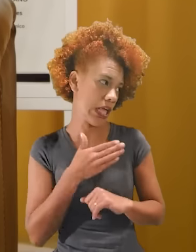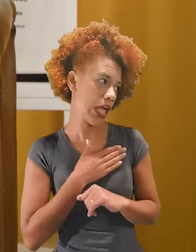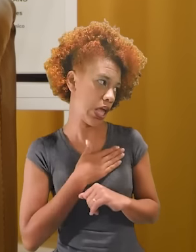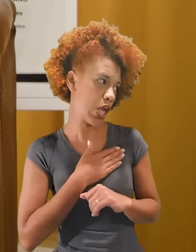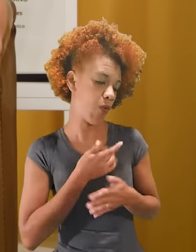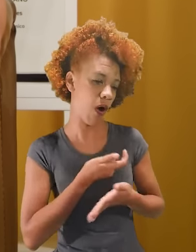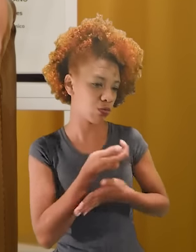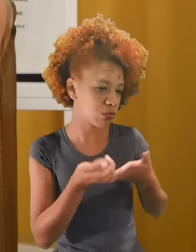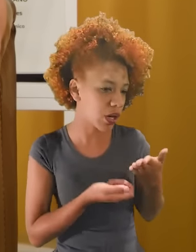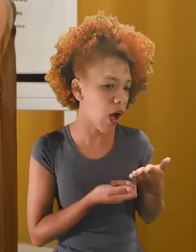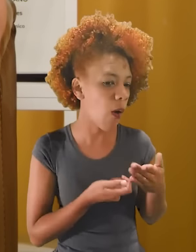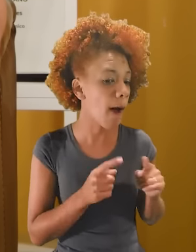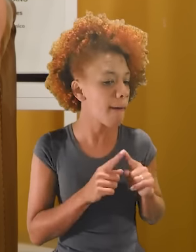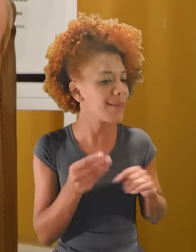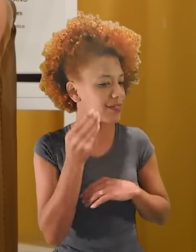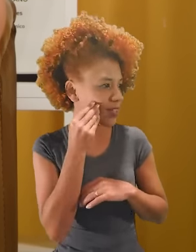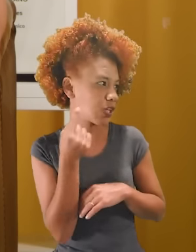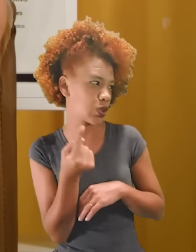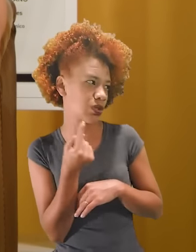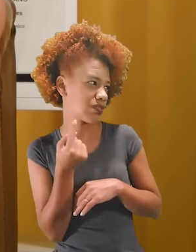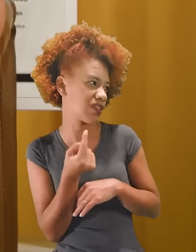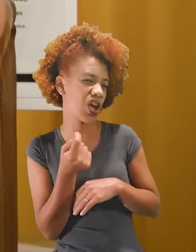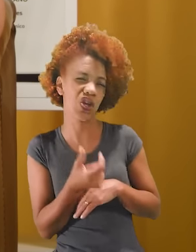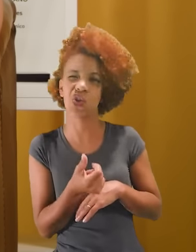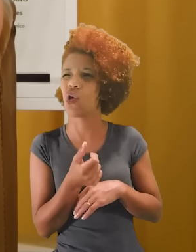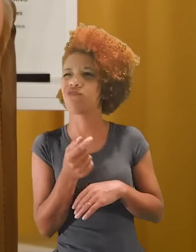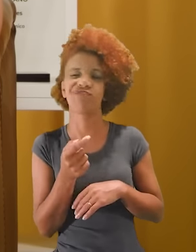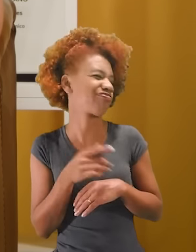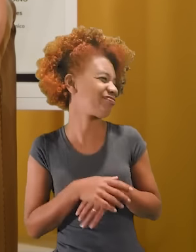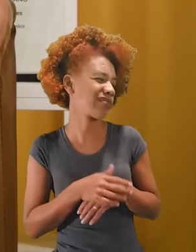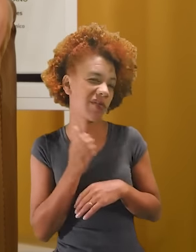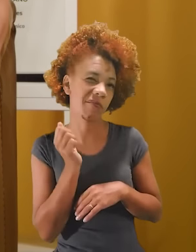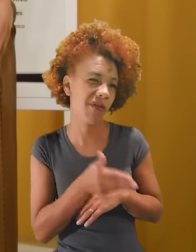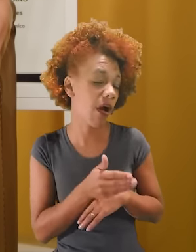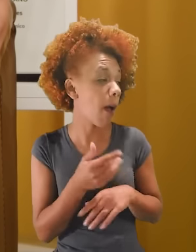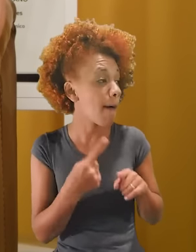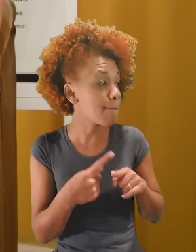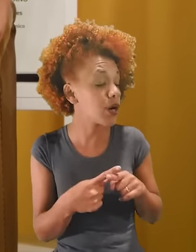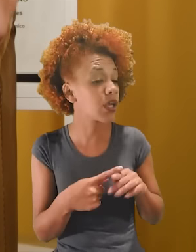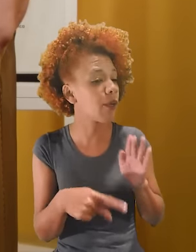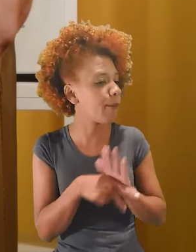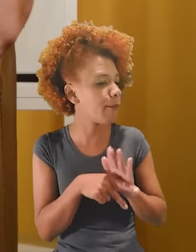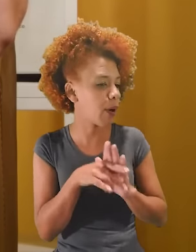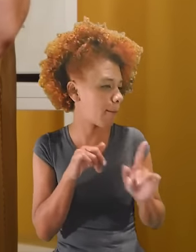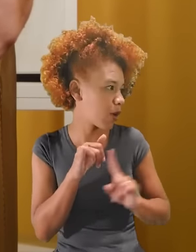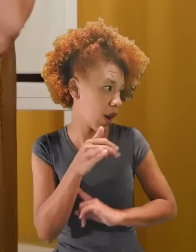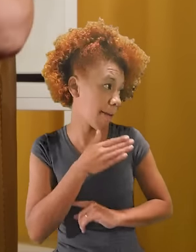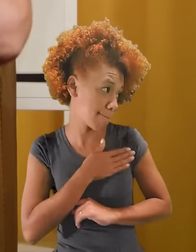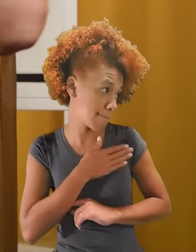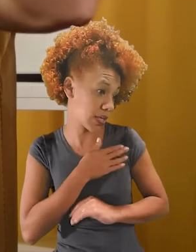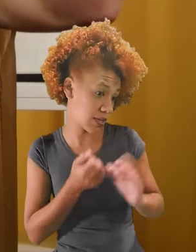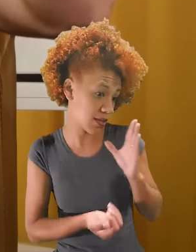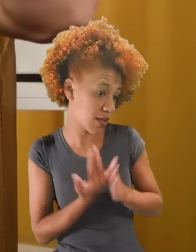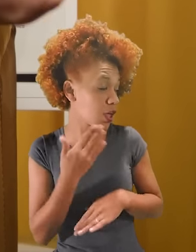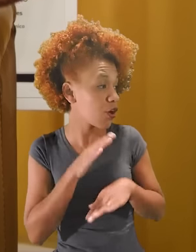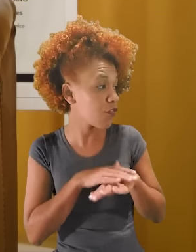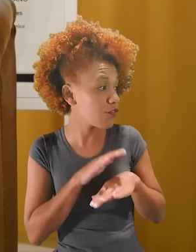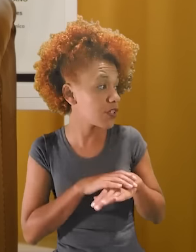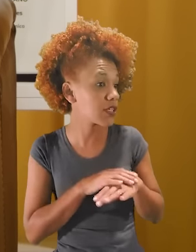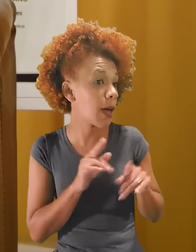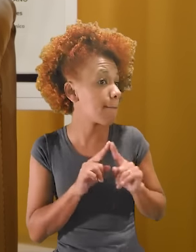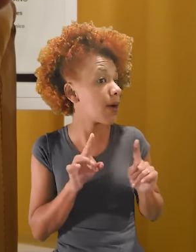sou um cara muito autoral e muitas coisas que eu tentei fazer sozinho, eu só me fudi. Sim. Porque, cara, o próprio Webbullying, que é uma criação minha, que eu fiz e